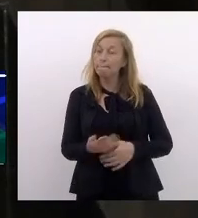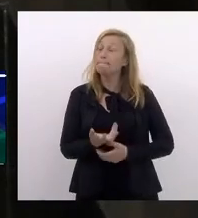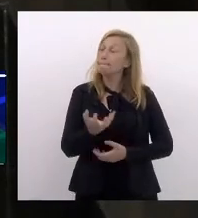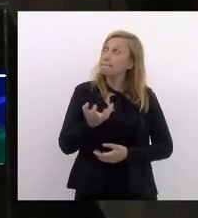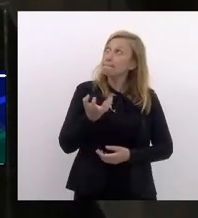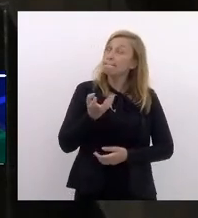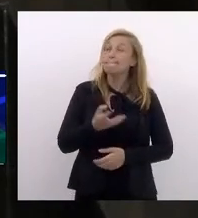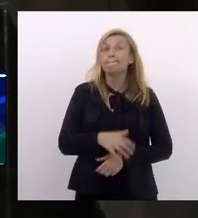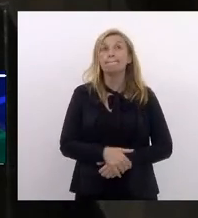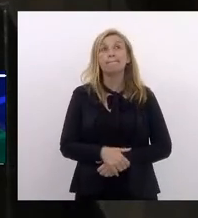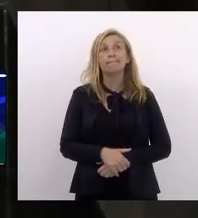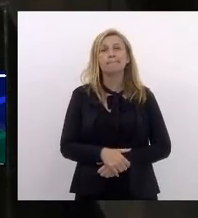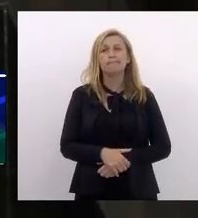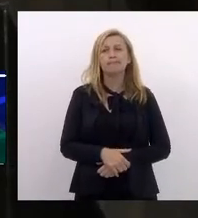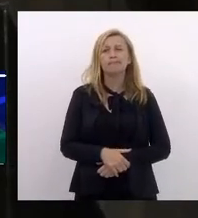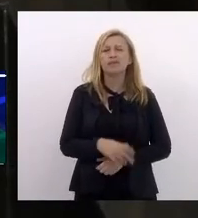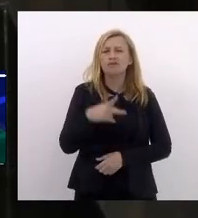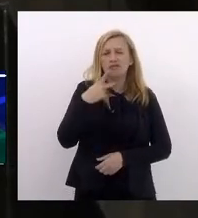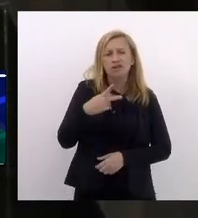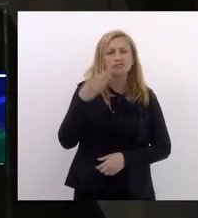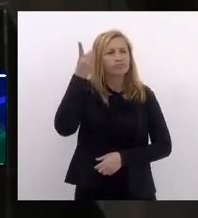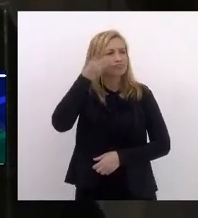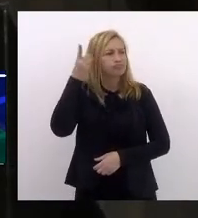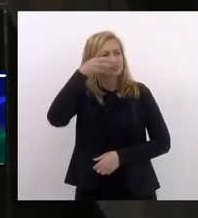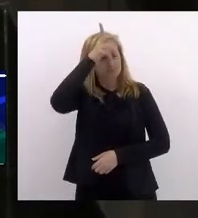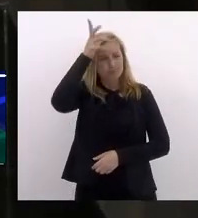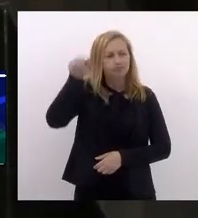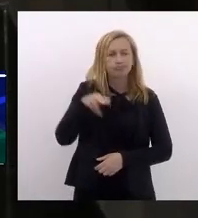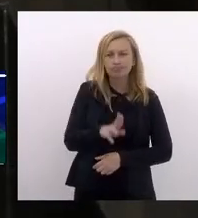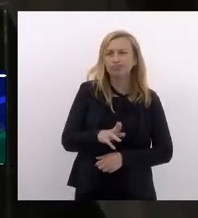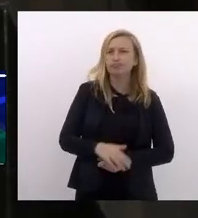queria repercutir, deputada Tia Ju,